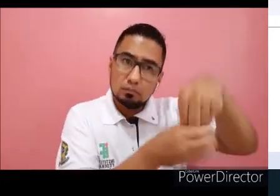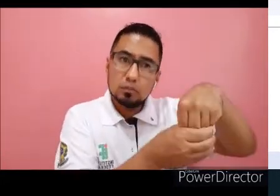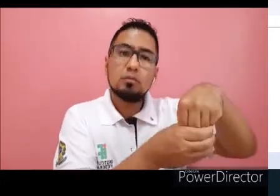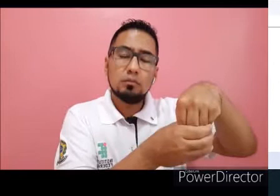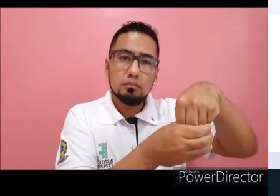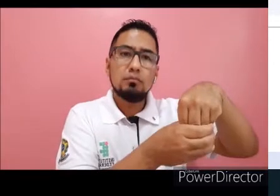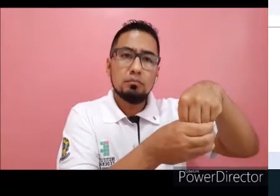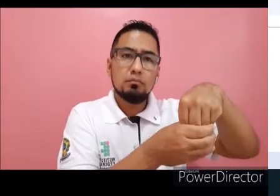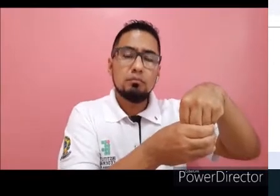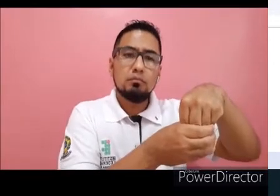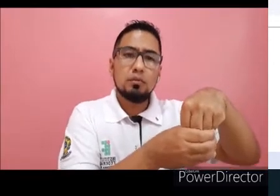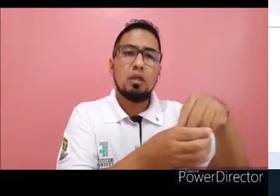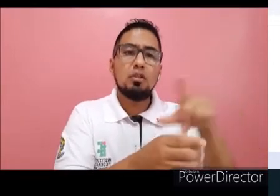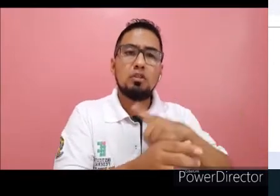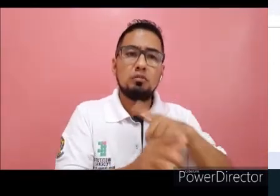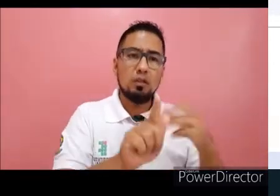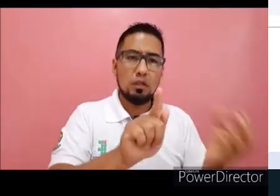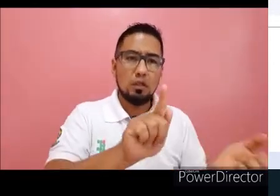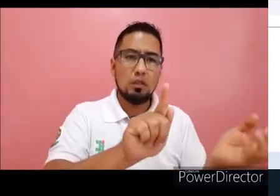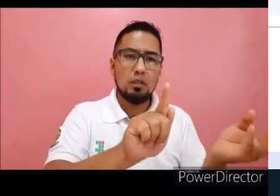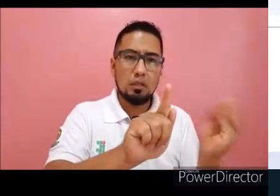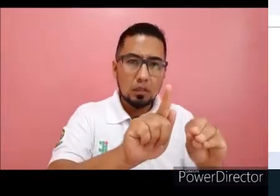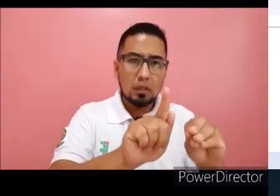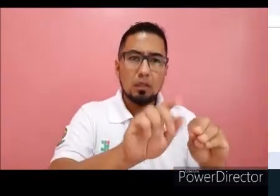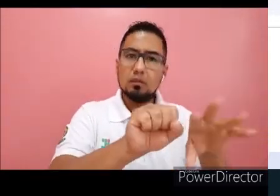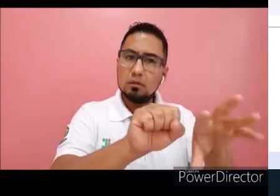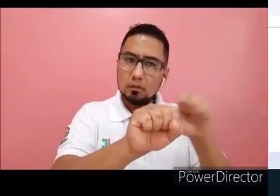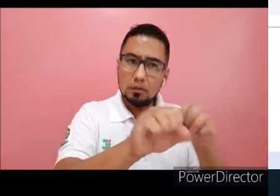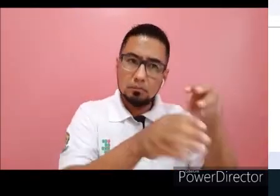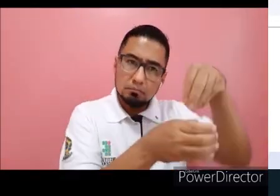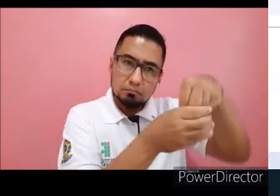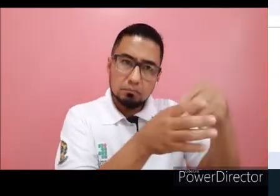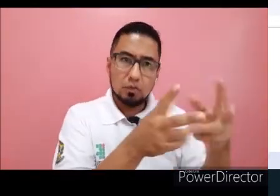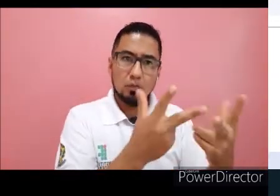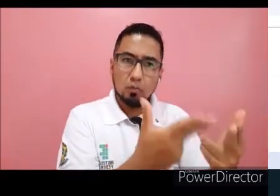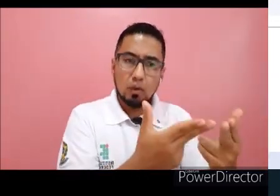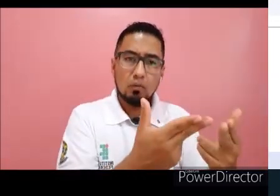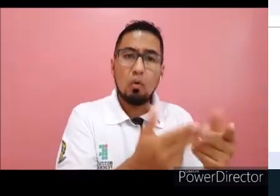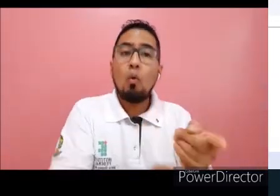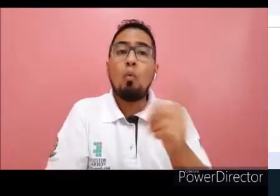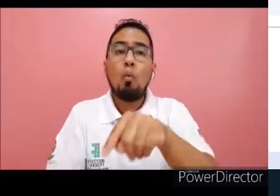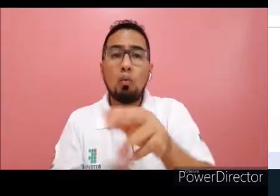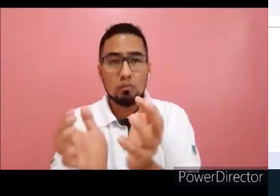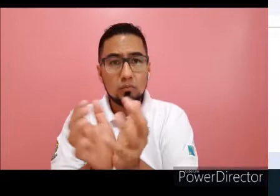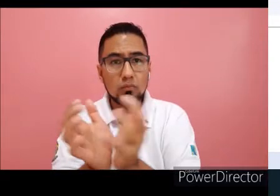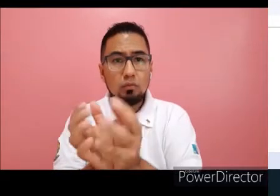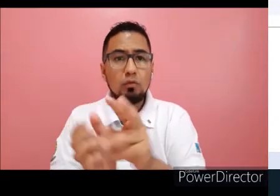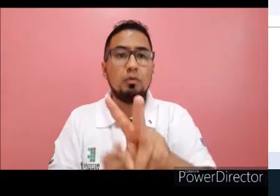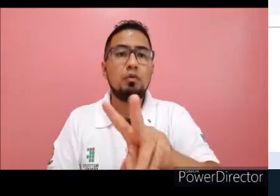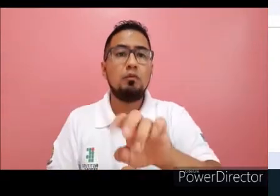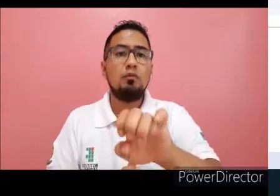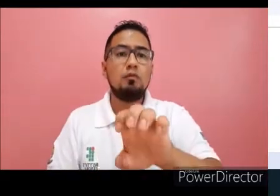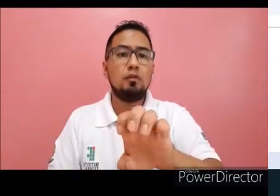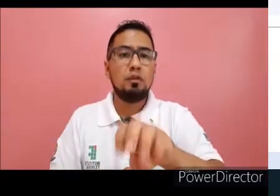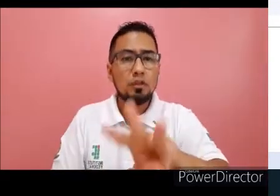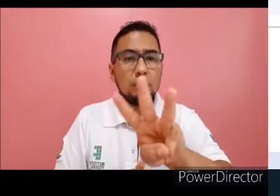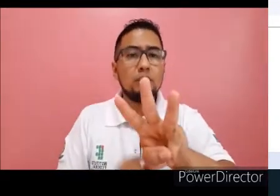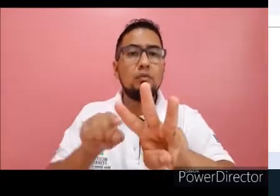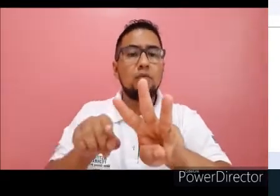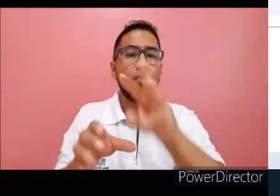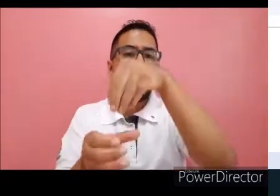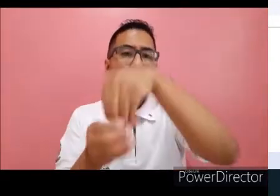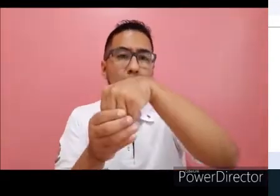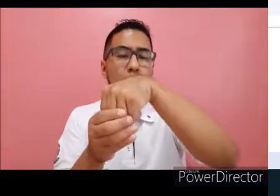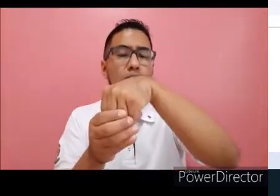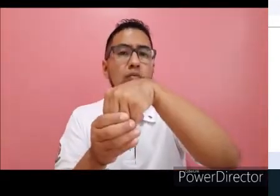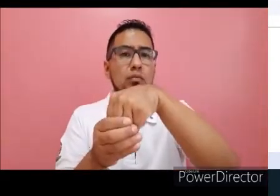Os POJO, né? Só classes com atributos setter getter. Outro pacote chamado View, onde ficariam as classes que iam trabalhar com a